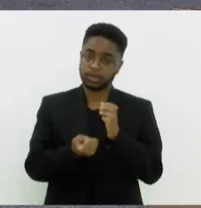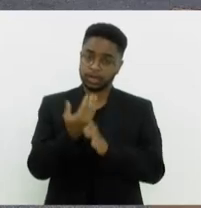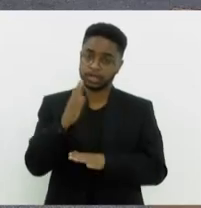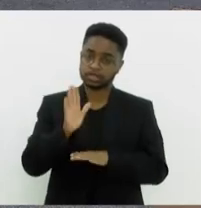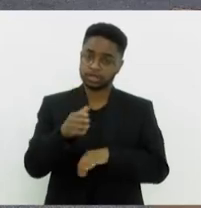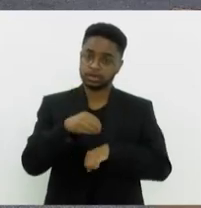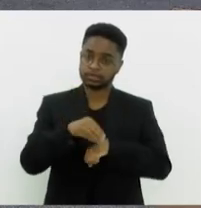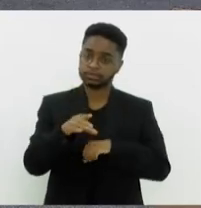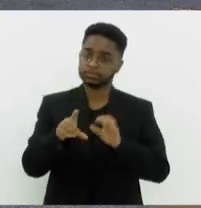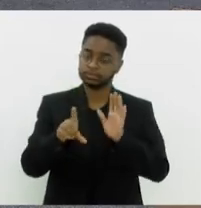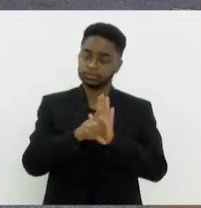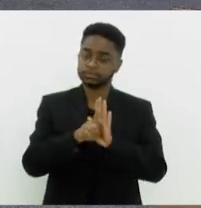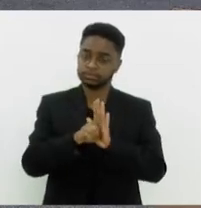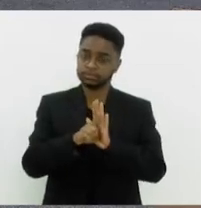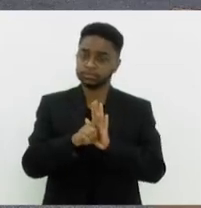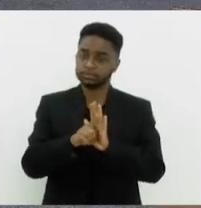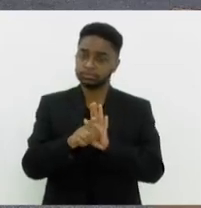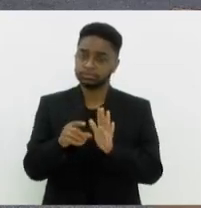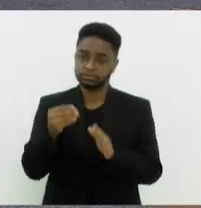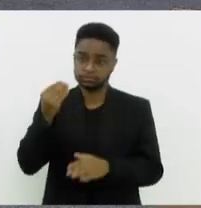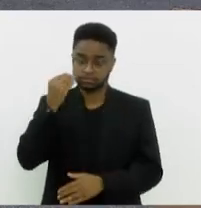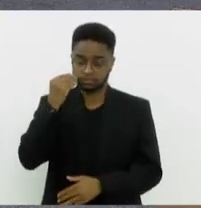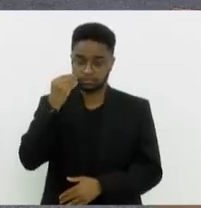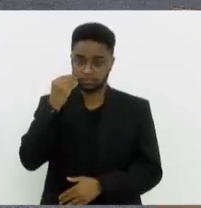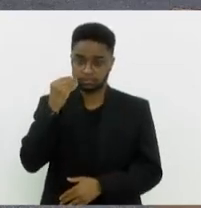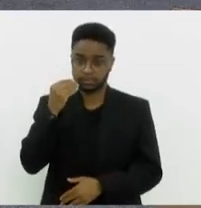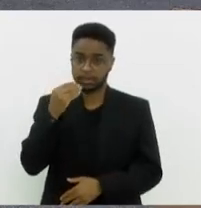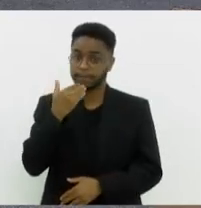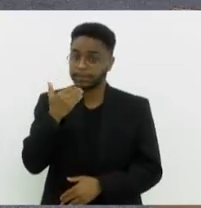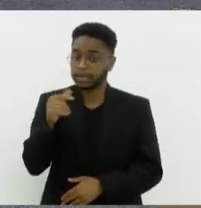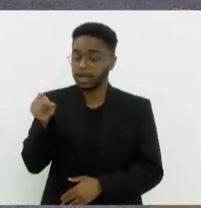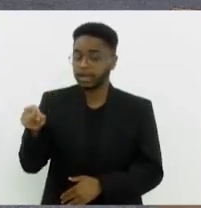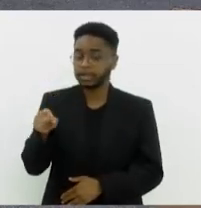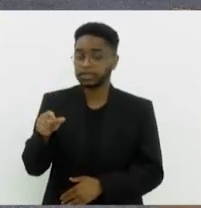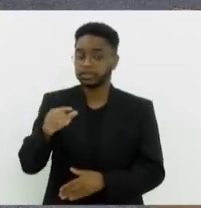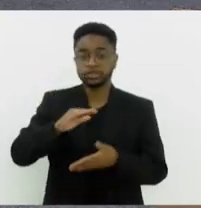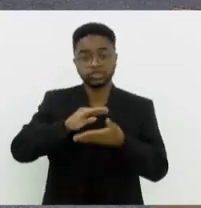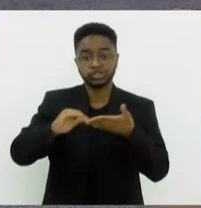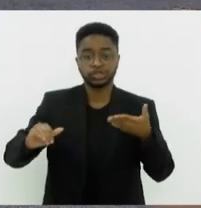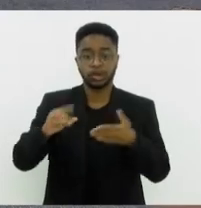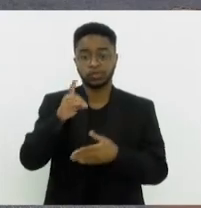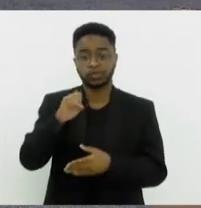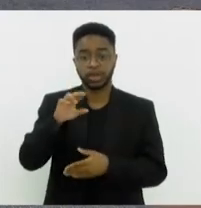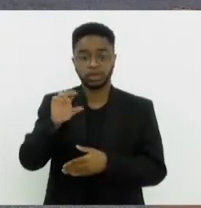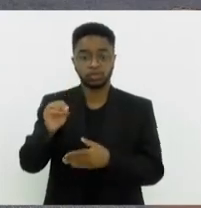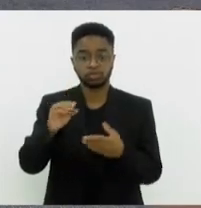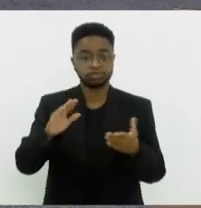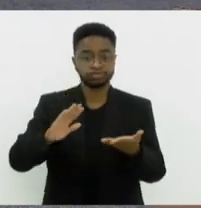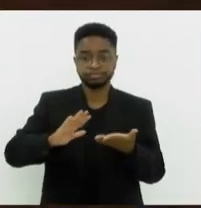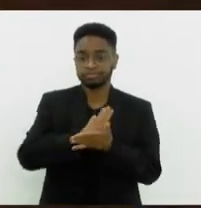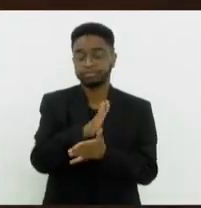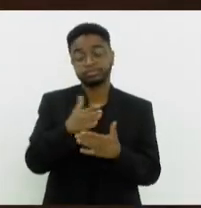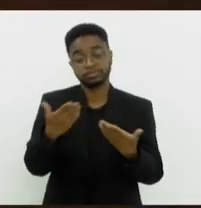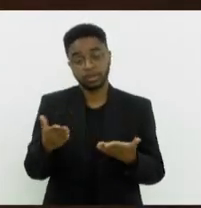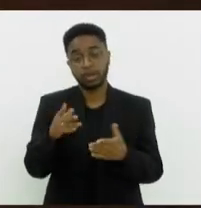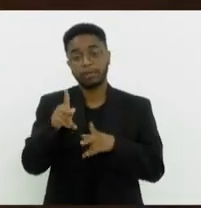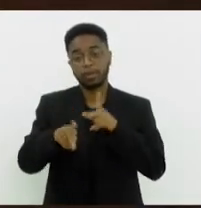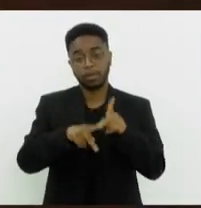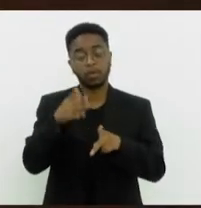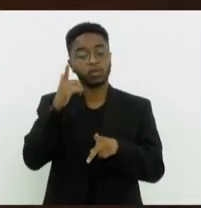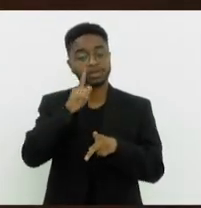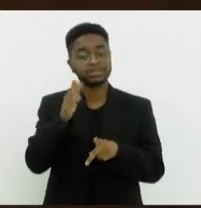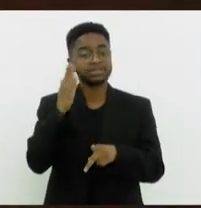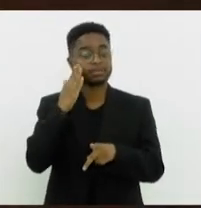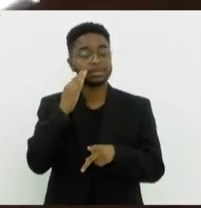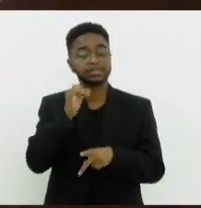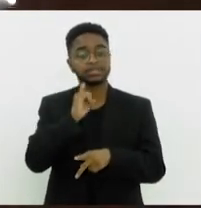legislativa ao Executivo para que ele, né, extinga o Detro do quadro do governo do Estado. E aí a população vai poder saber se o governador está